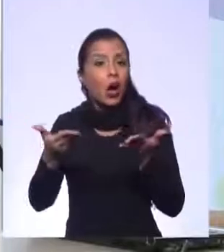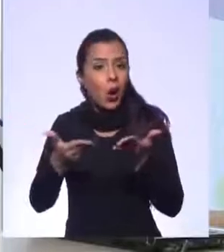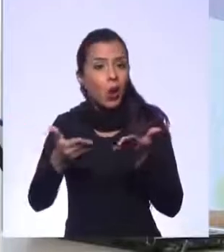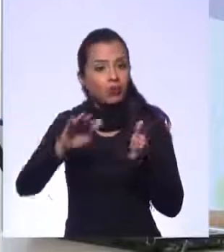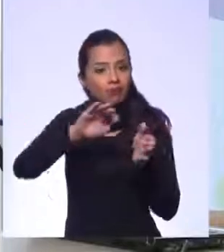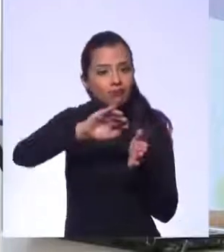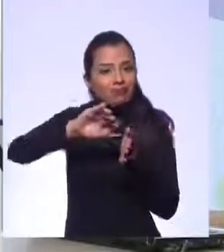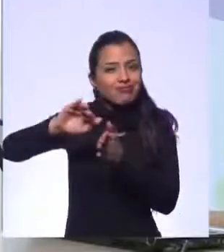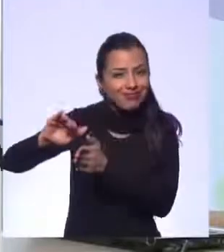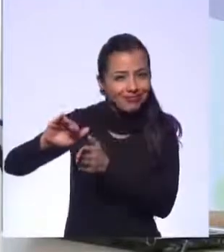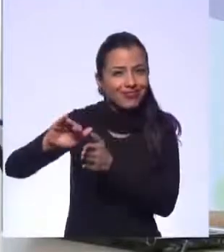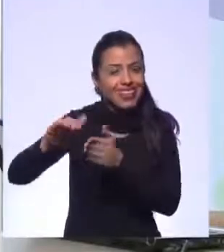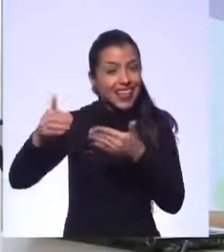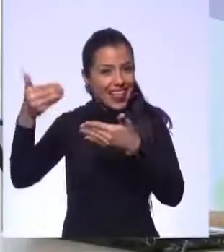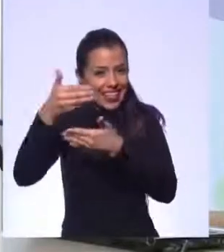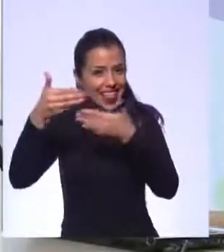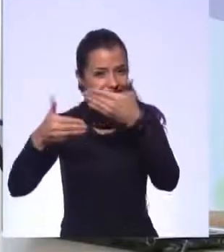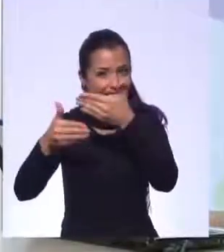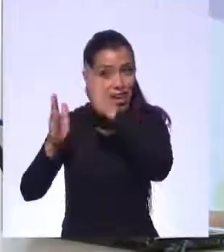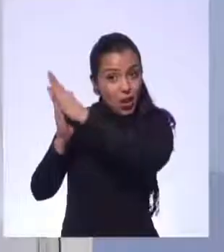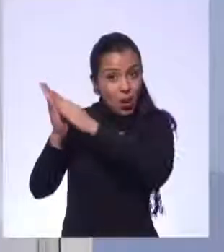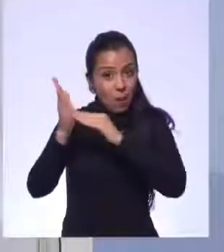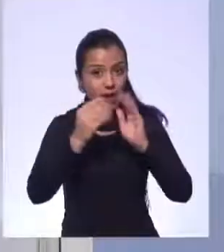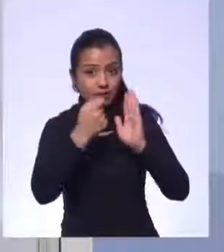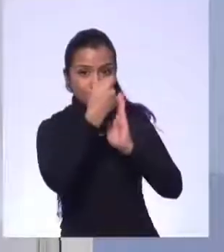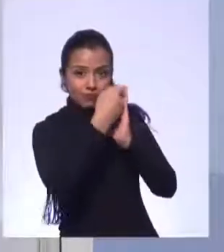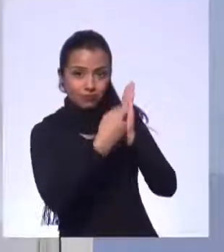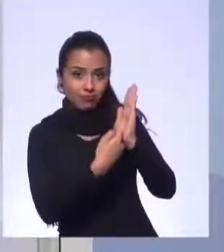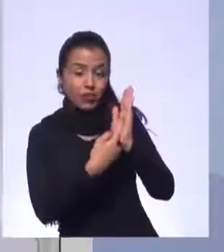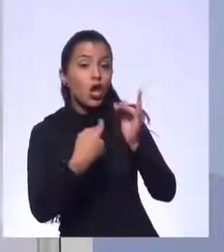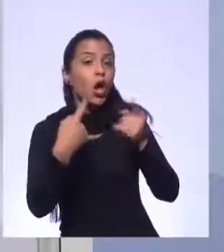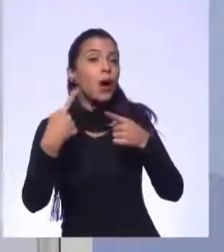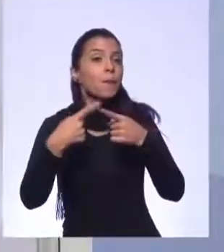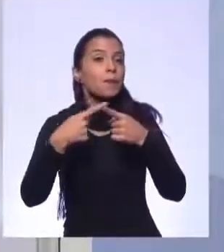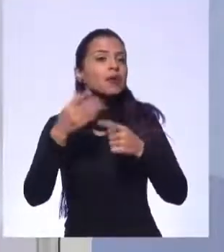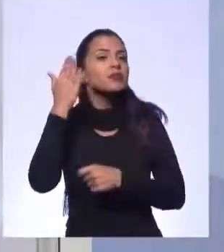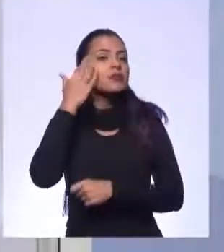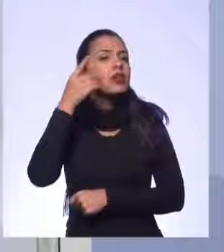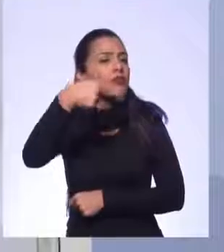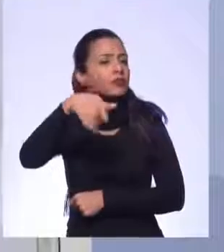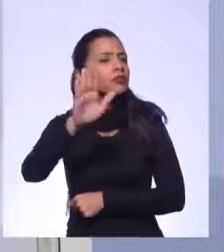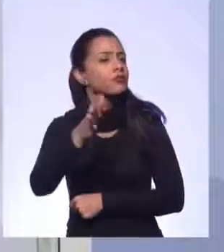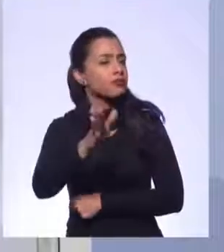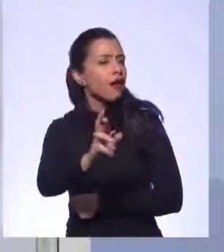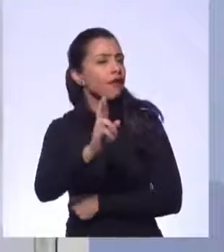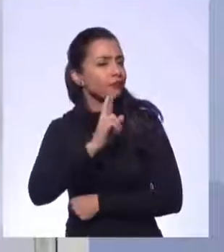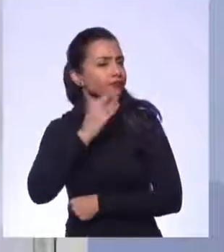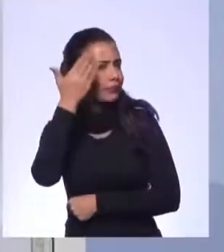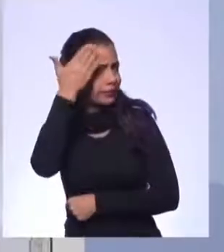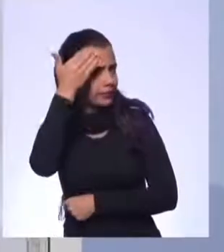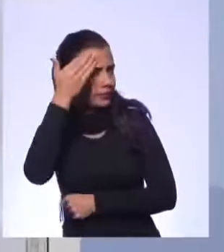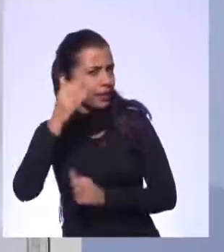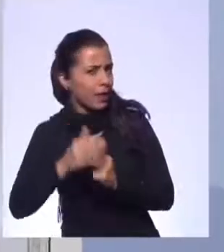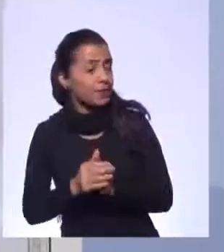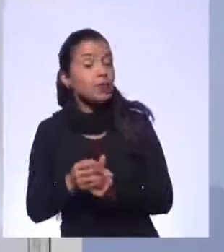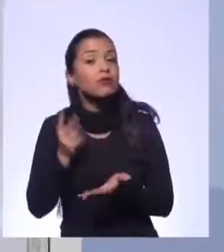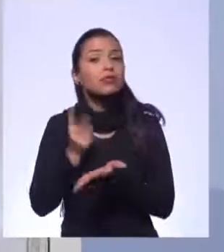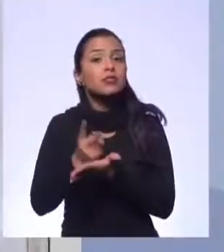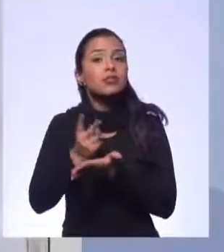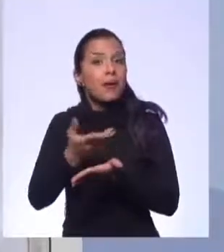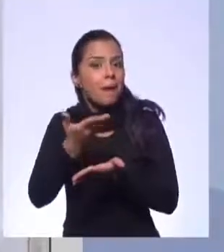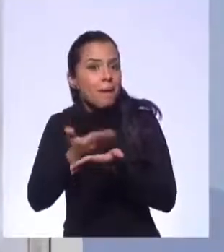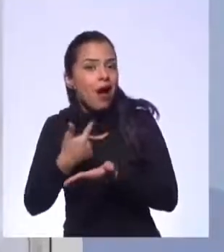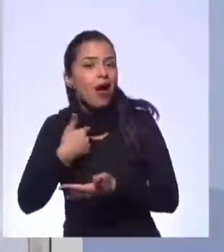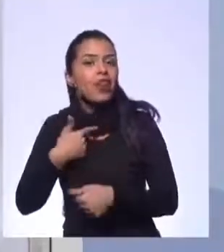lá da tela, tá? Por quê? Porque essa aqui eu já sei que vocês sabem responder, né? Como que eu faço toda a aula? O